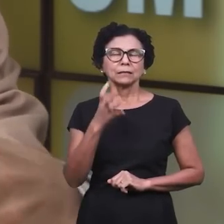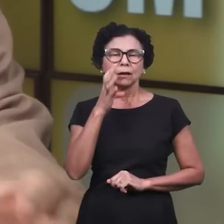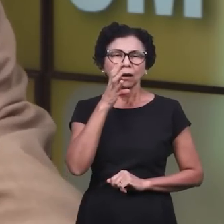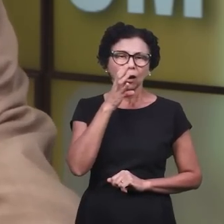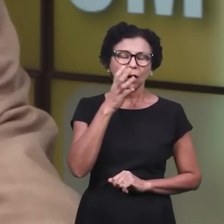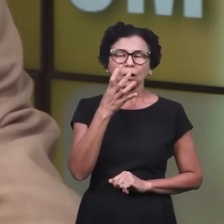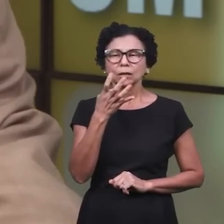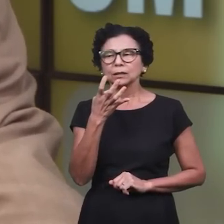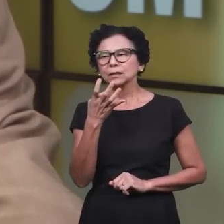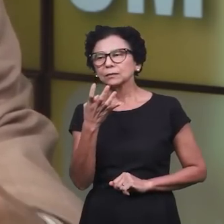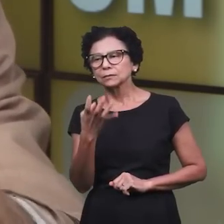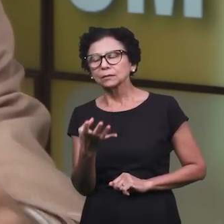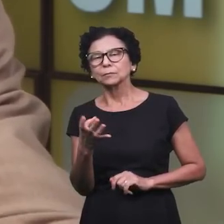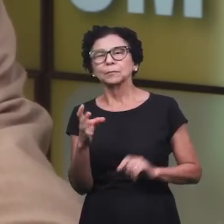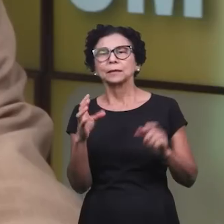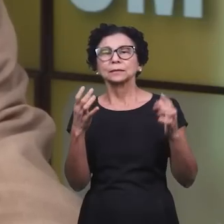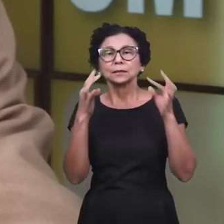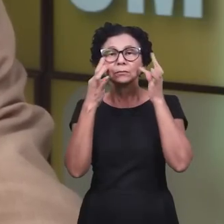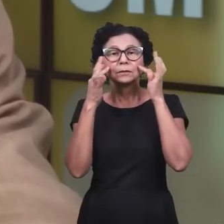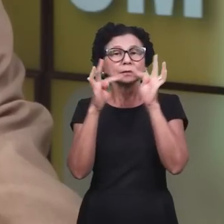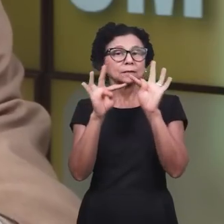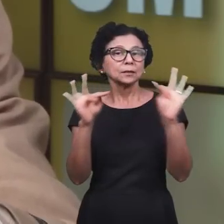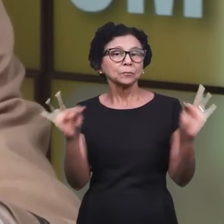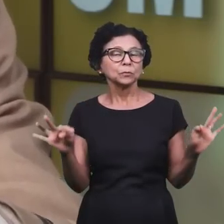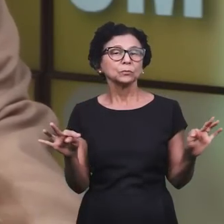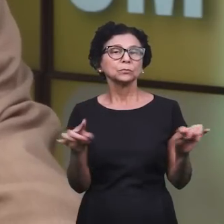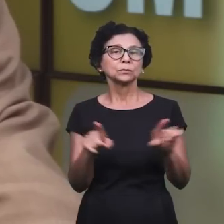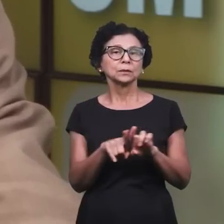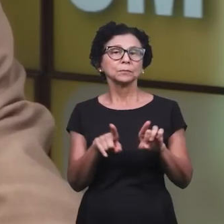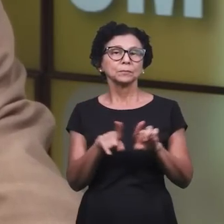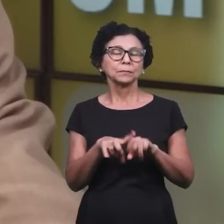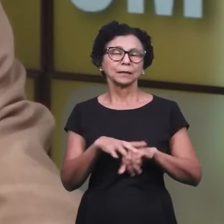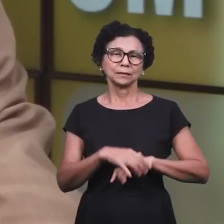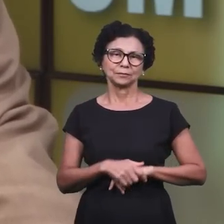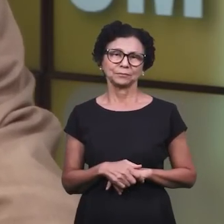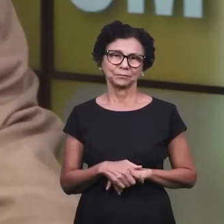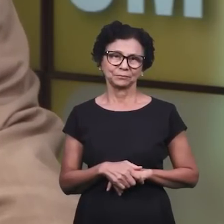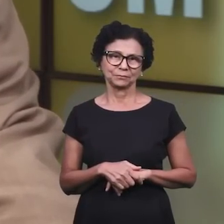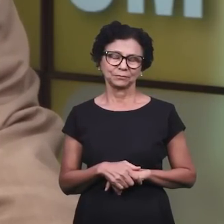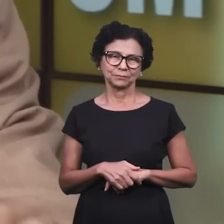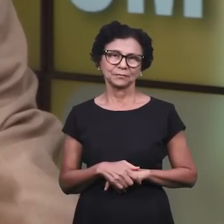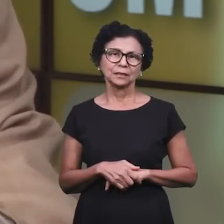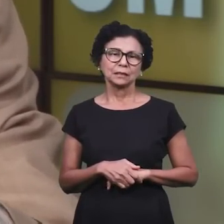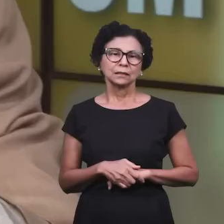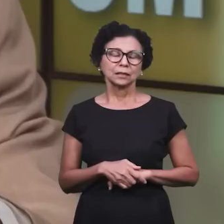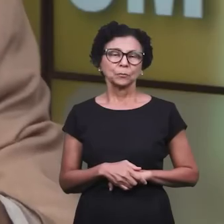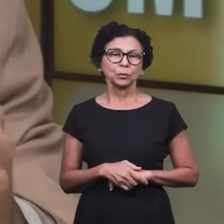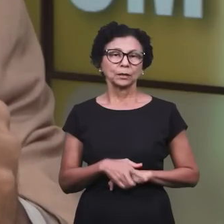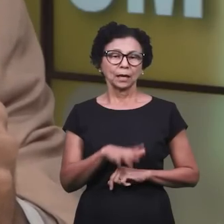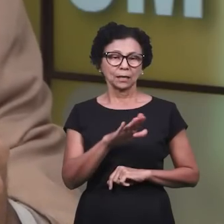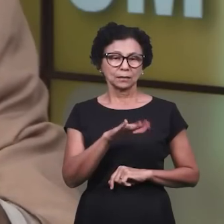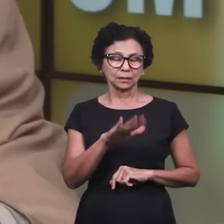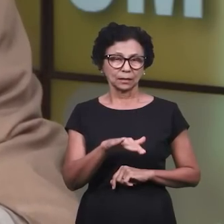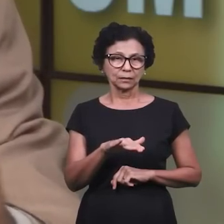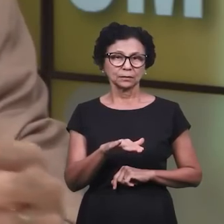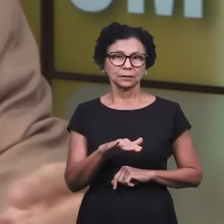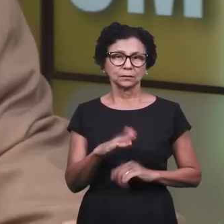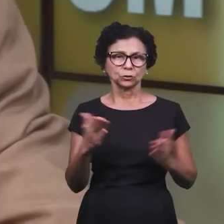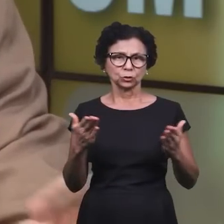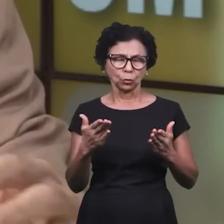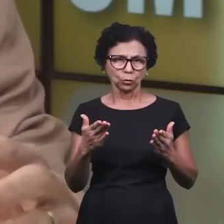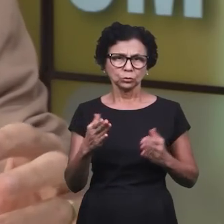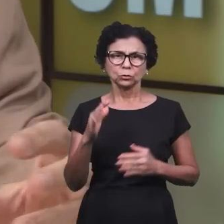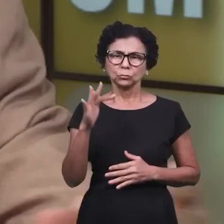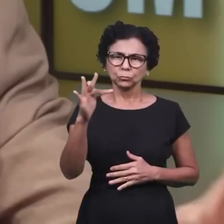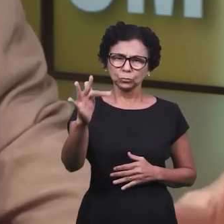projeto eterno que ele vai se consolidando para o alvo, Perfeito. não é? Ele começou ali, não era